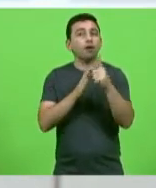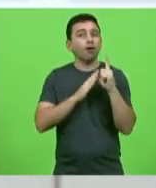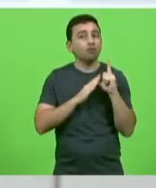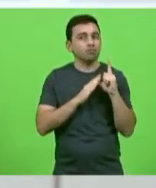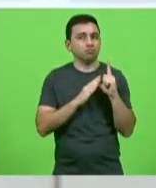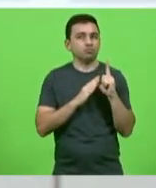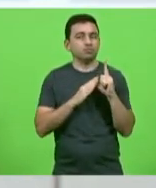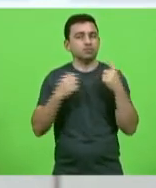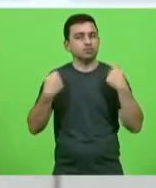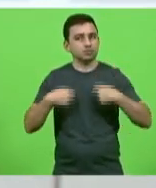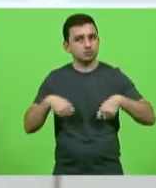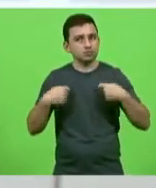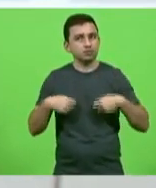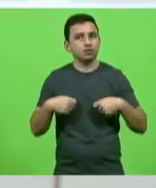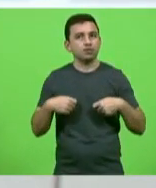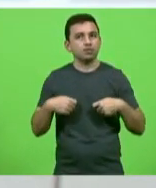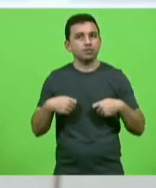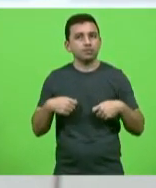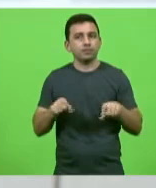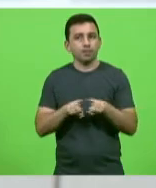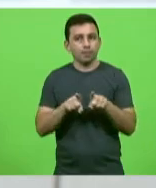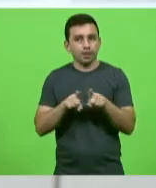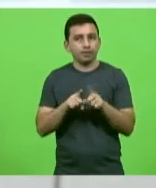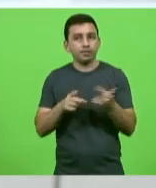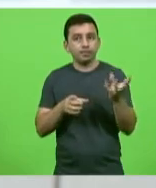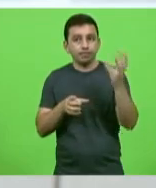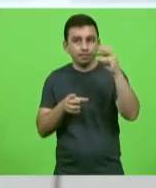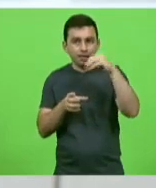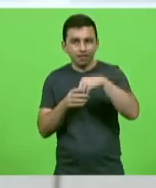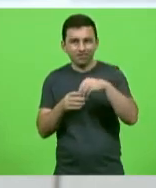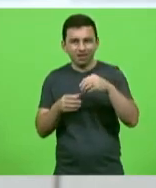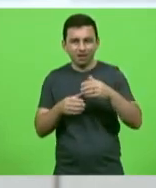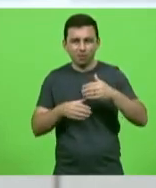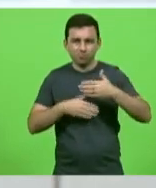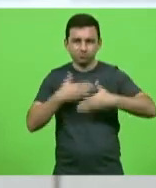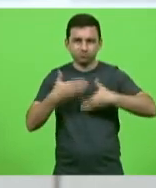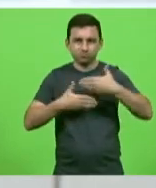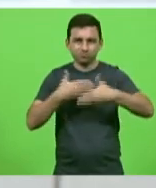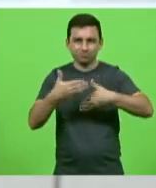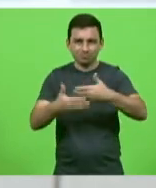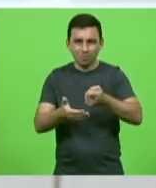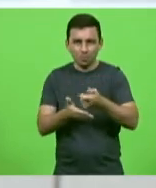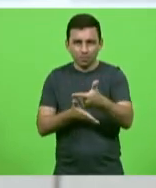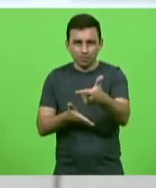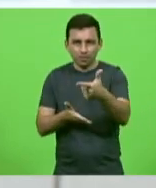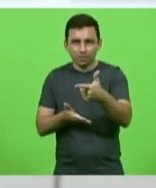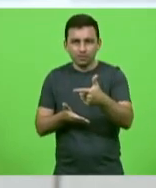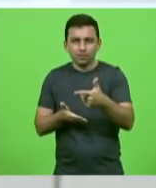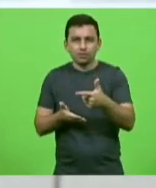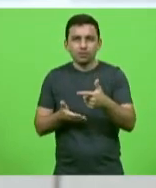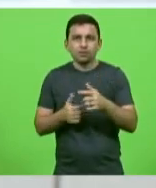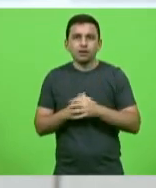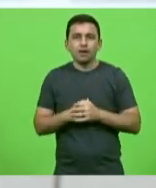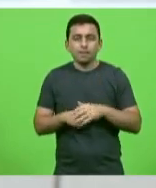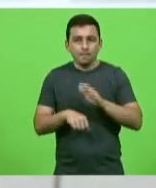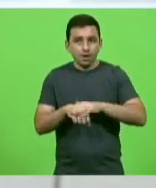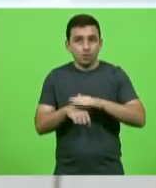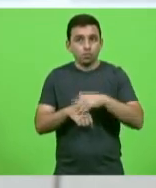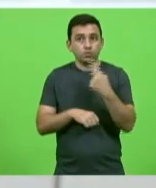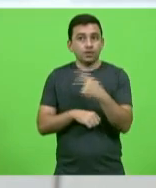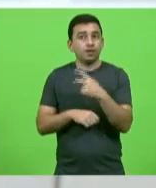e continua dentro do processo de aquisição Quem fez o processo de aquisição